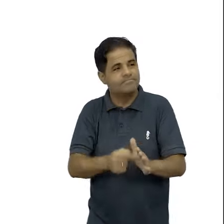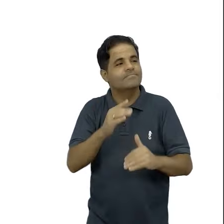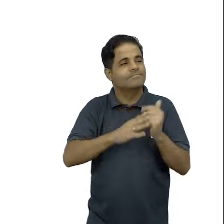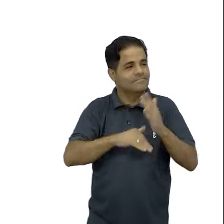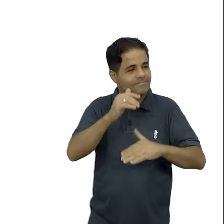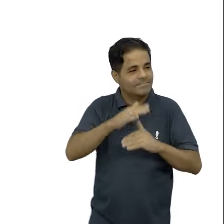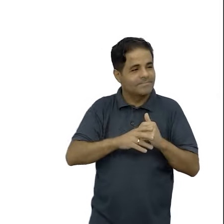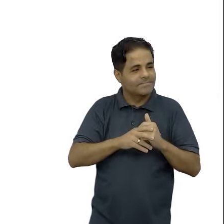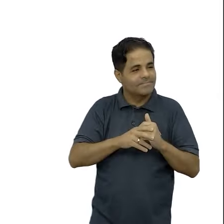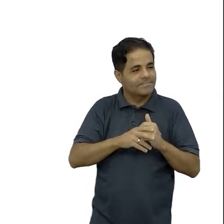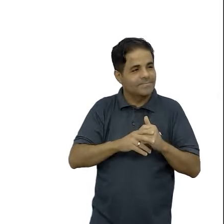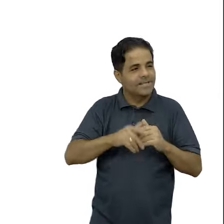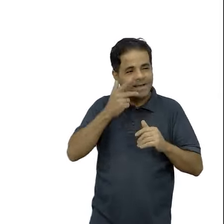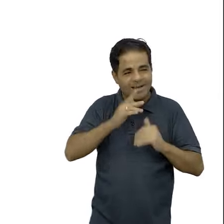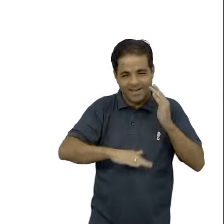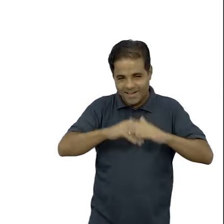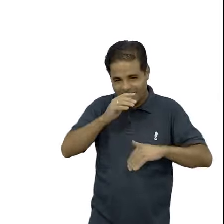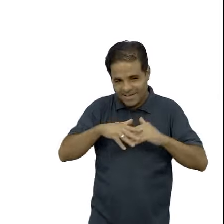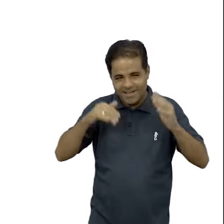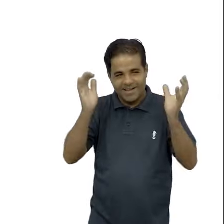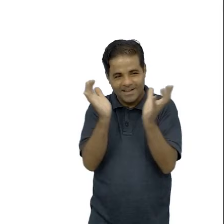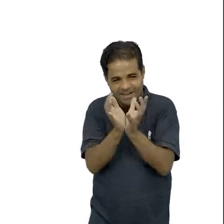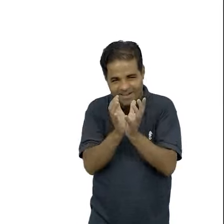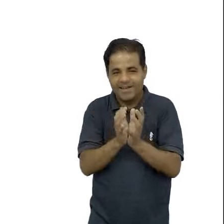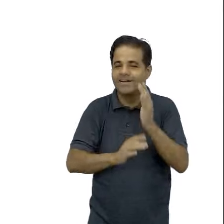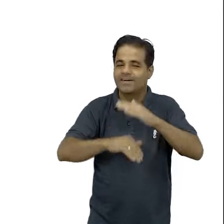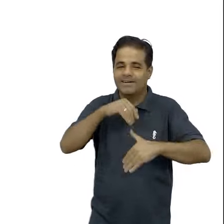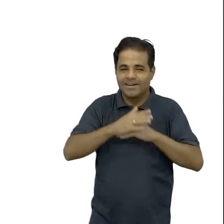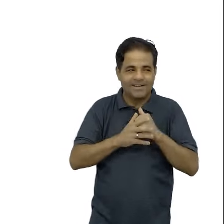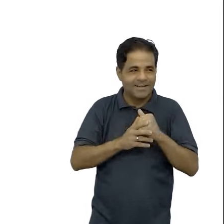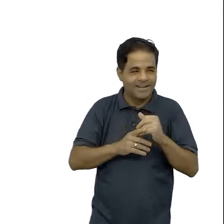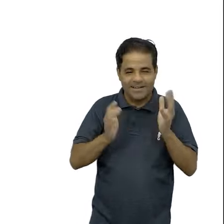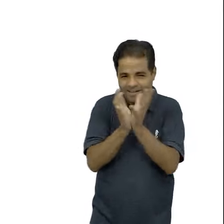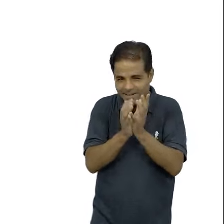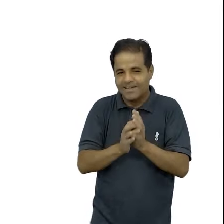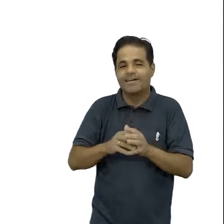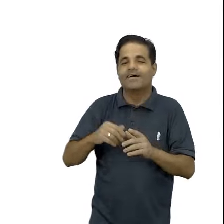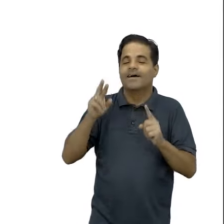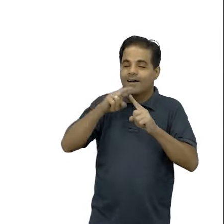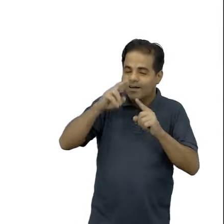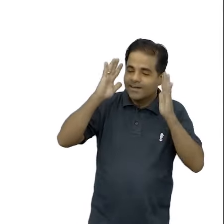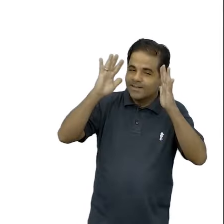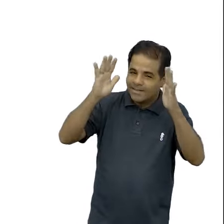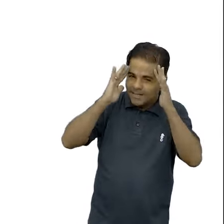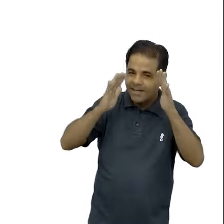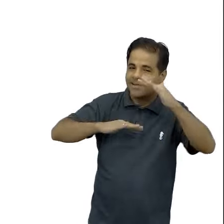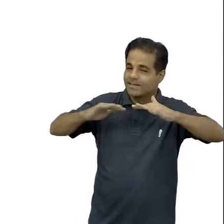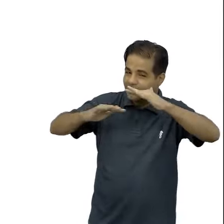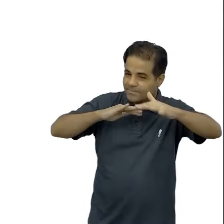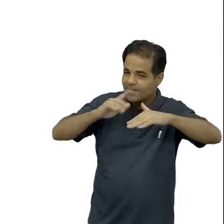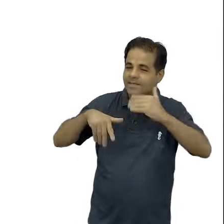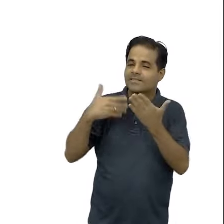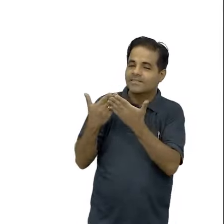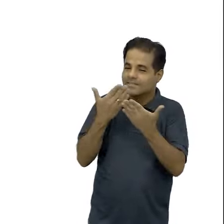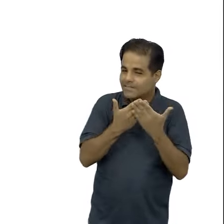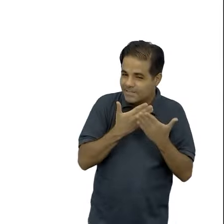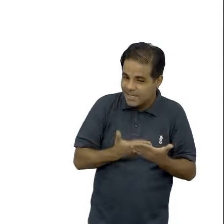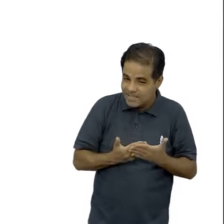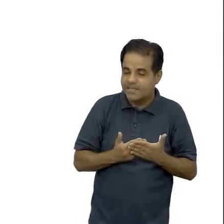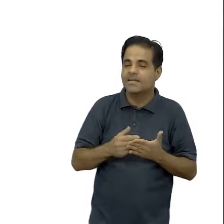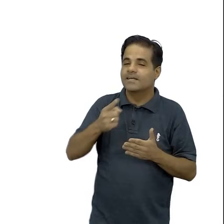que permitam a contagem por agrupamento. A gente vai começando a mobilizar os